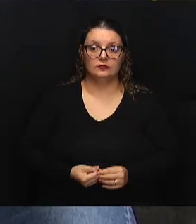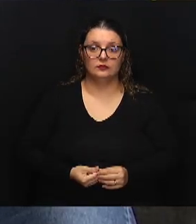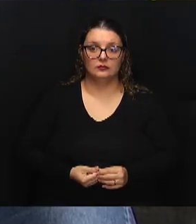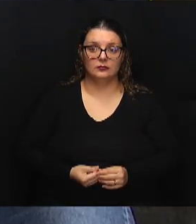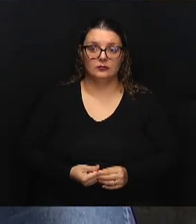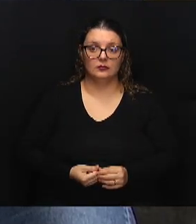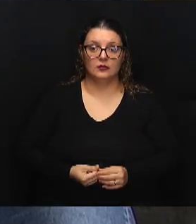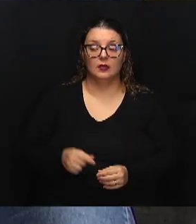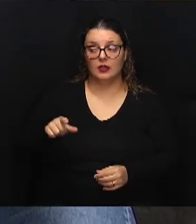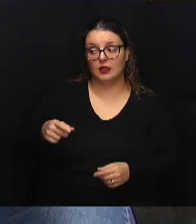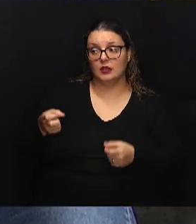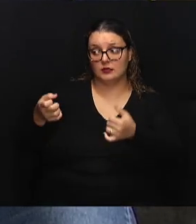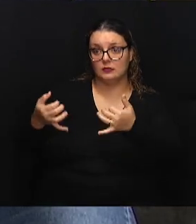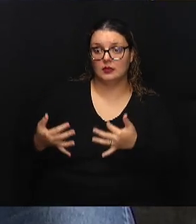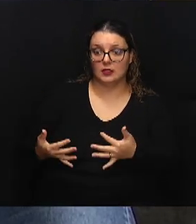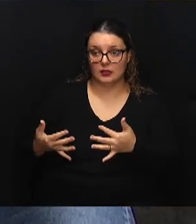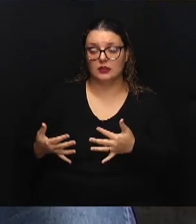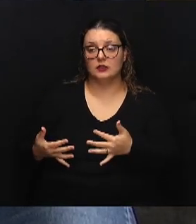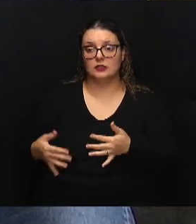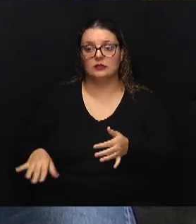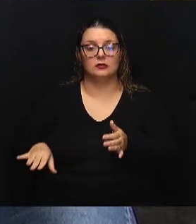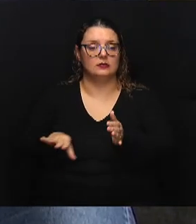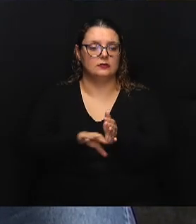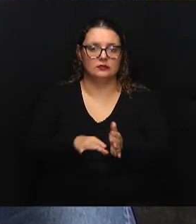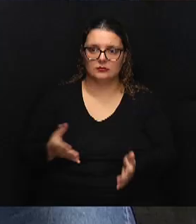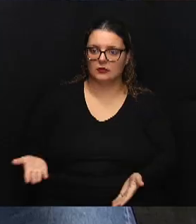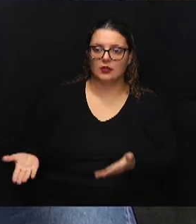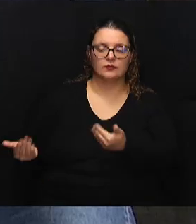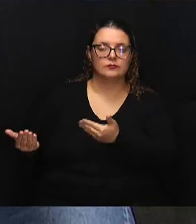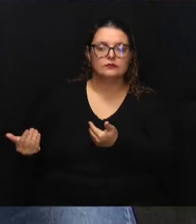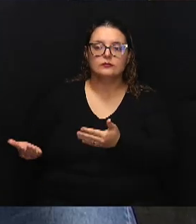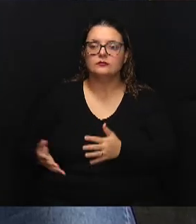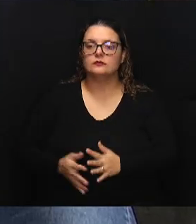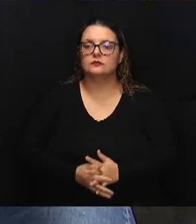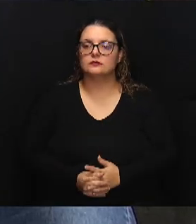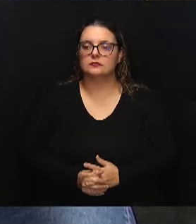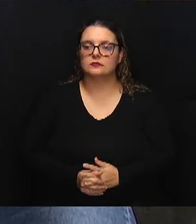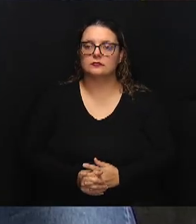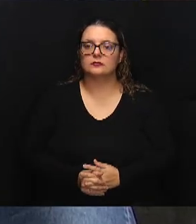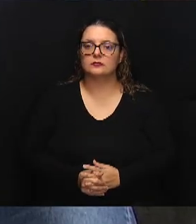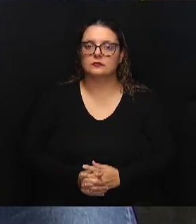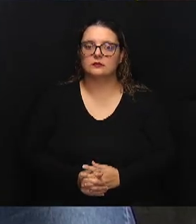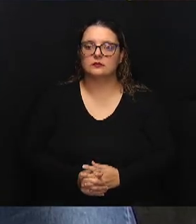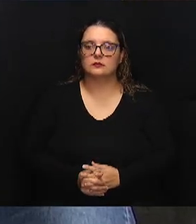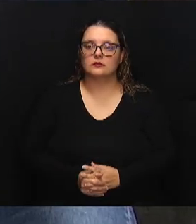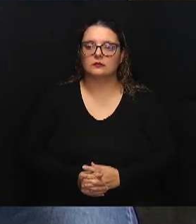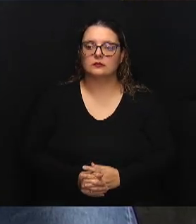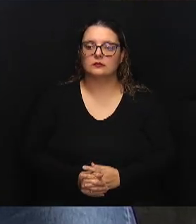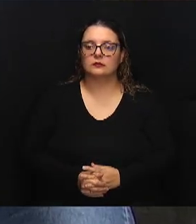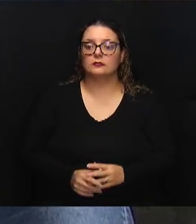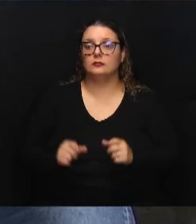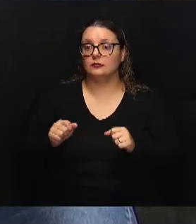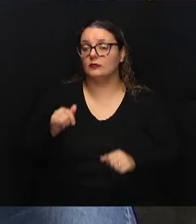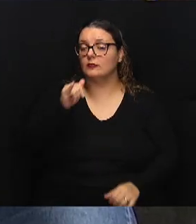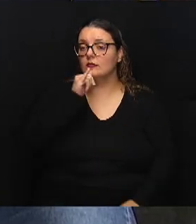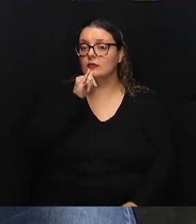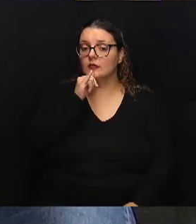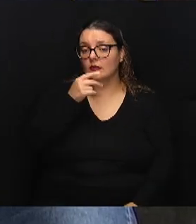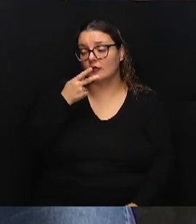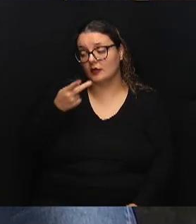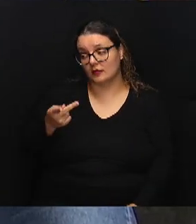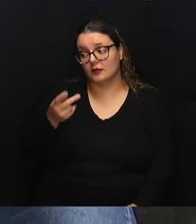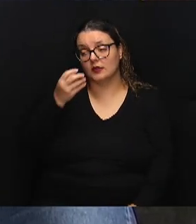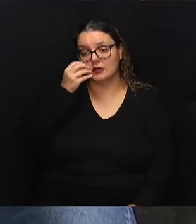A orientação que vem desde muito jovem, né? Desde que eles possam ter, por exemplo, vou te falar,